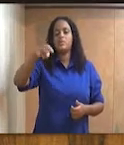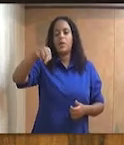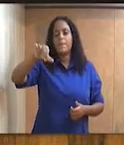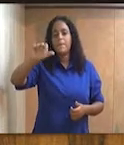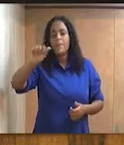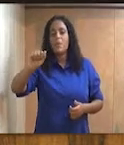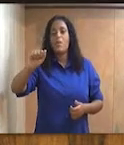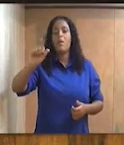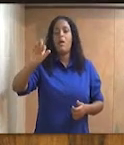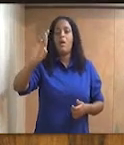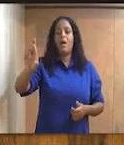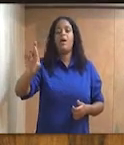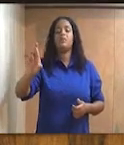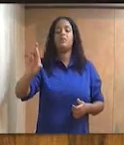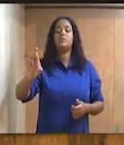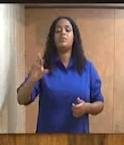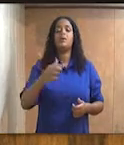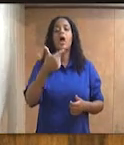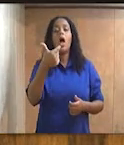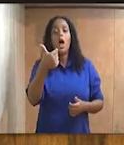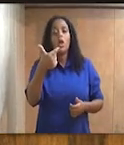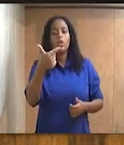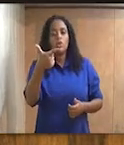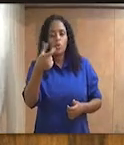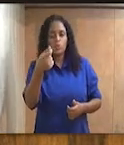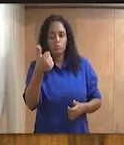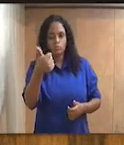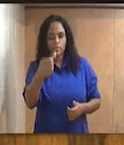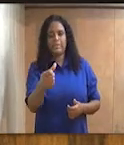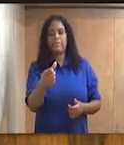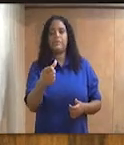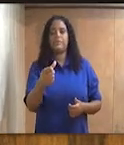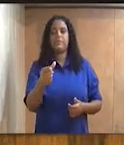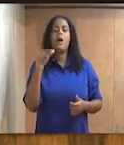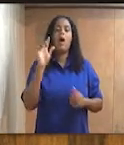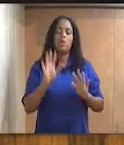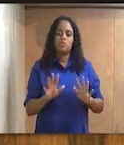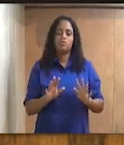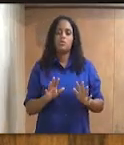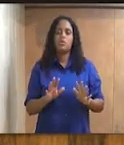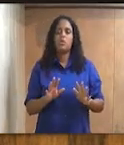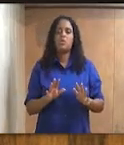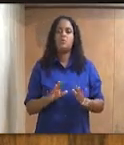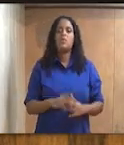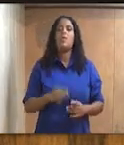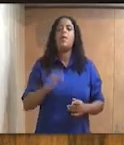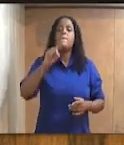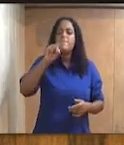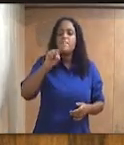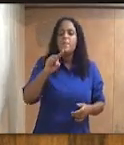1.088.985.897 reais. Em 2016, a previsão é de